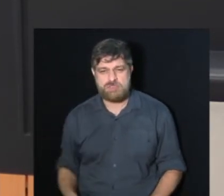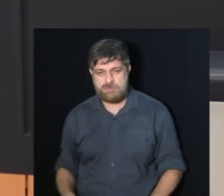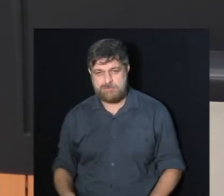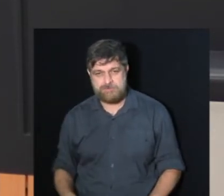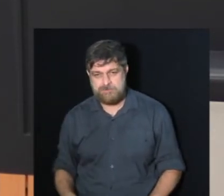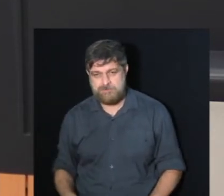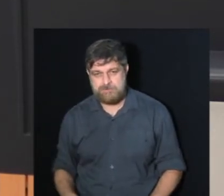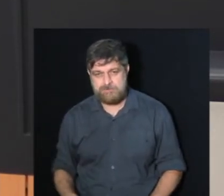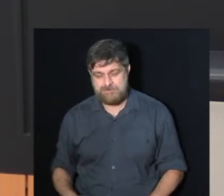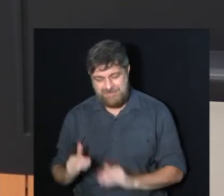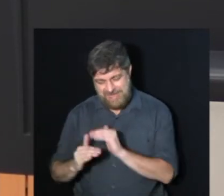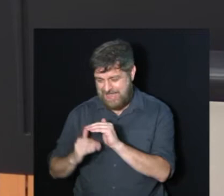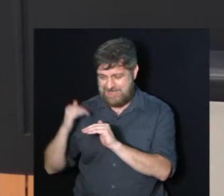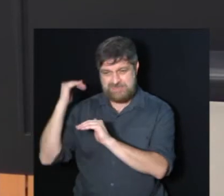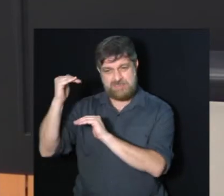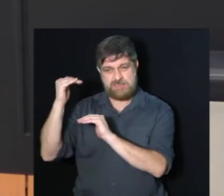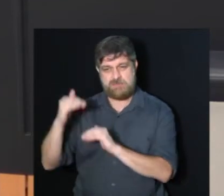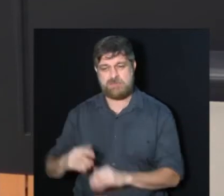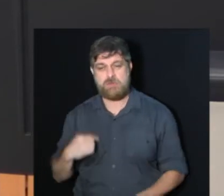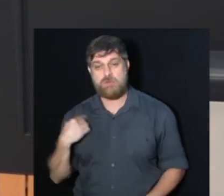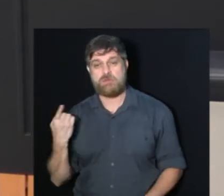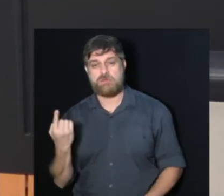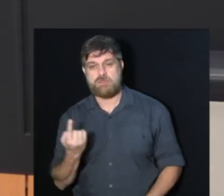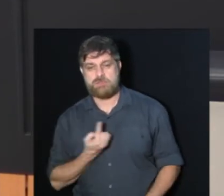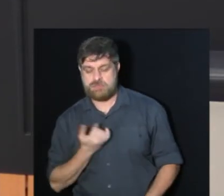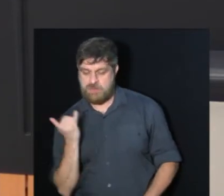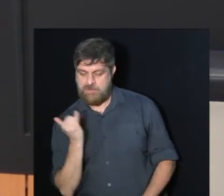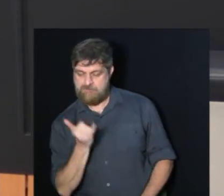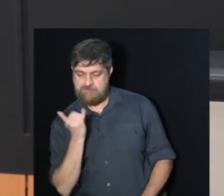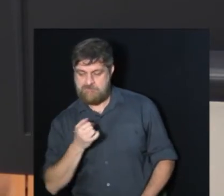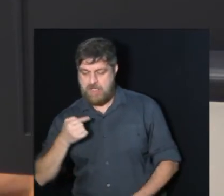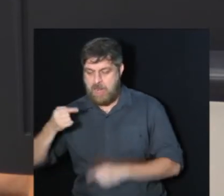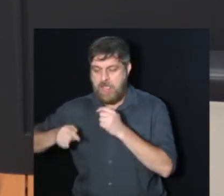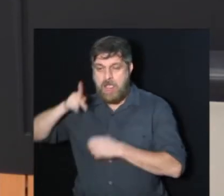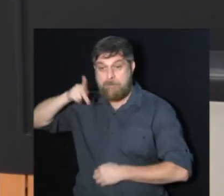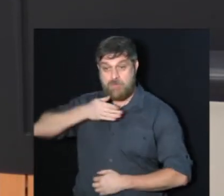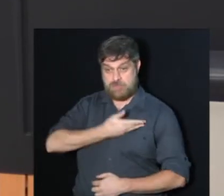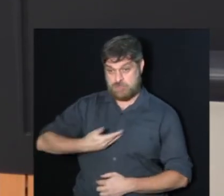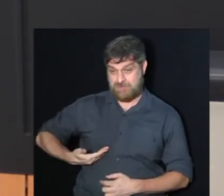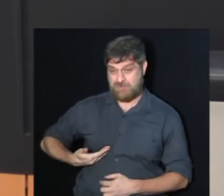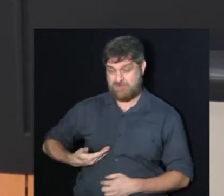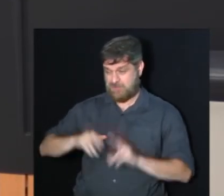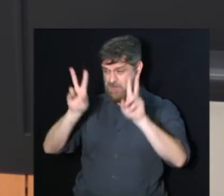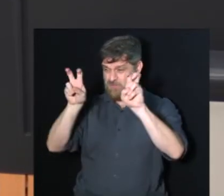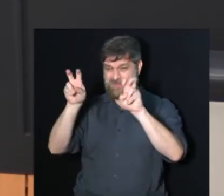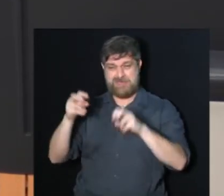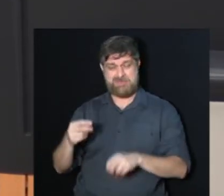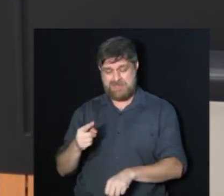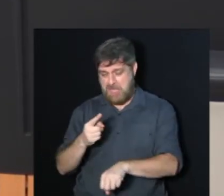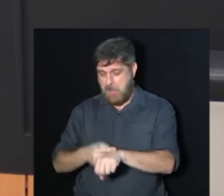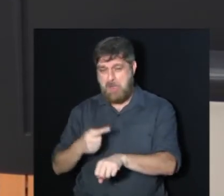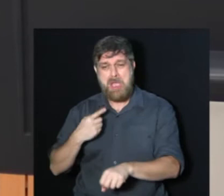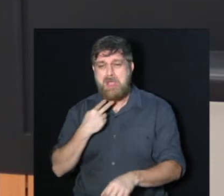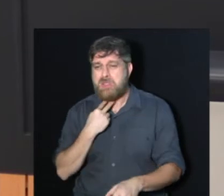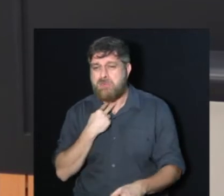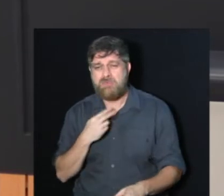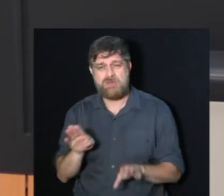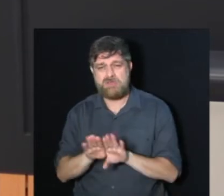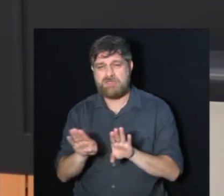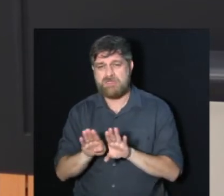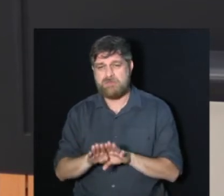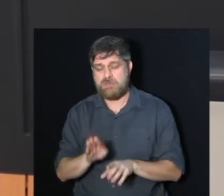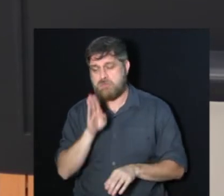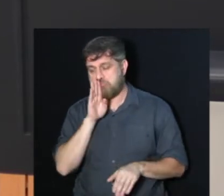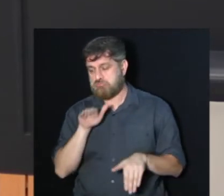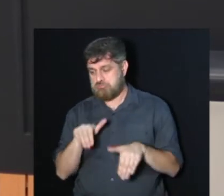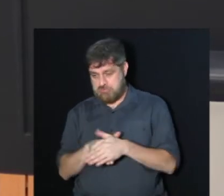E aí, quando a gente fala, né, de políticas públicas, a gente não pode, nesse momento, a gente não pode também deixar de falar